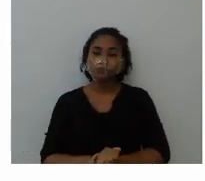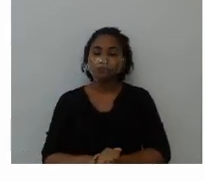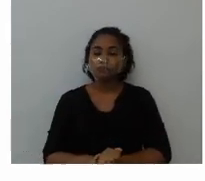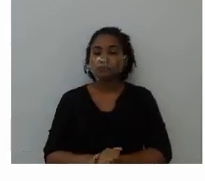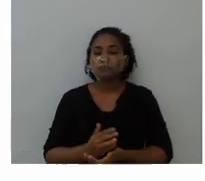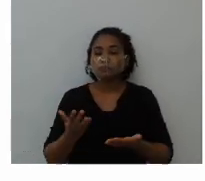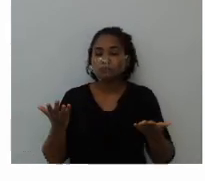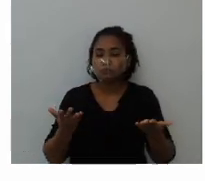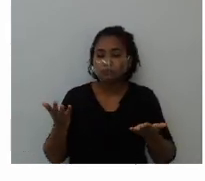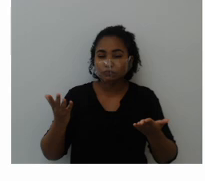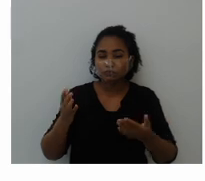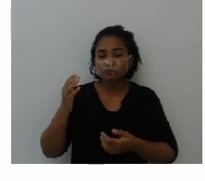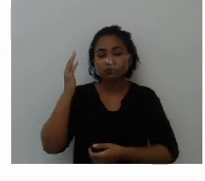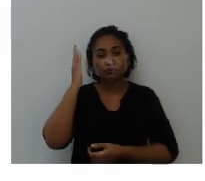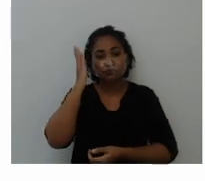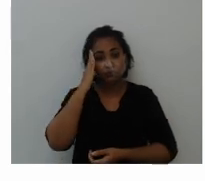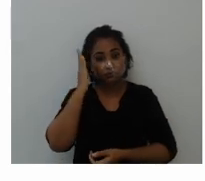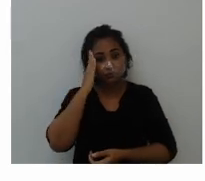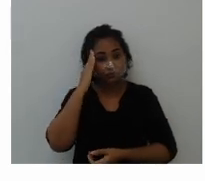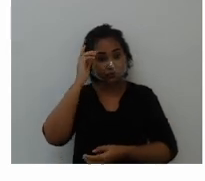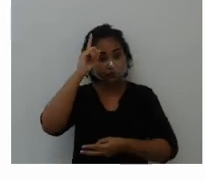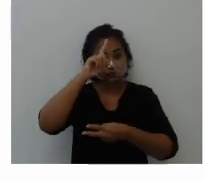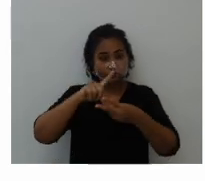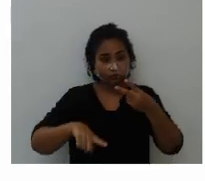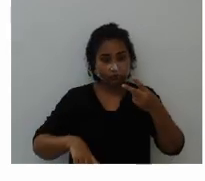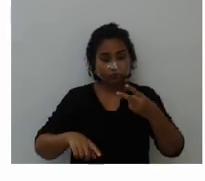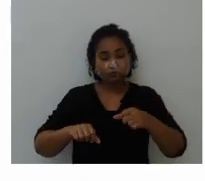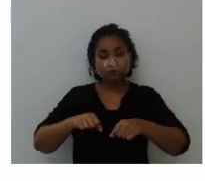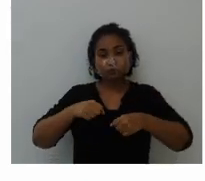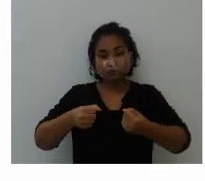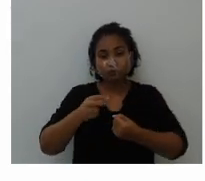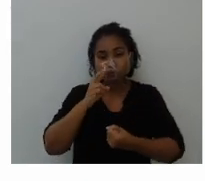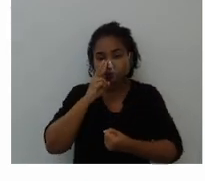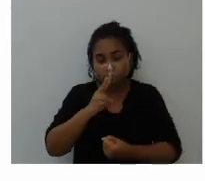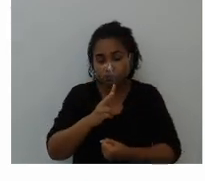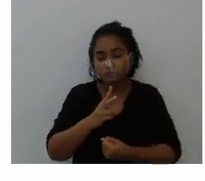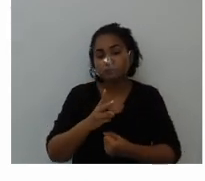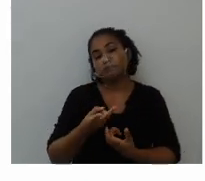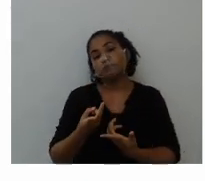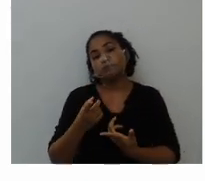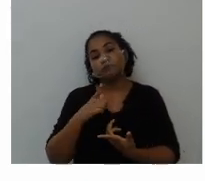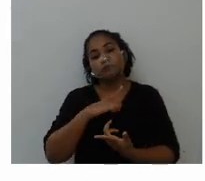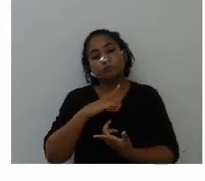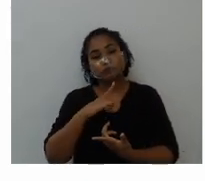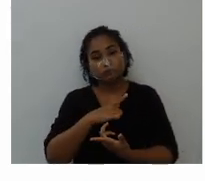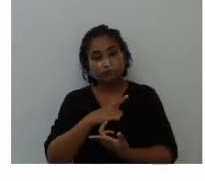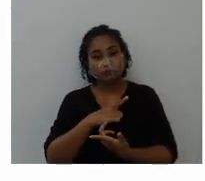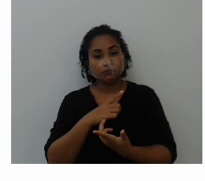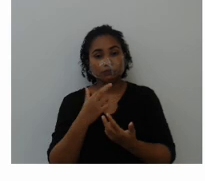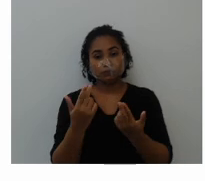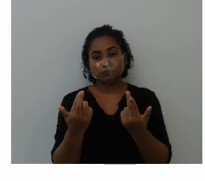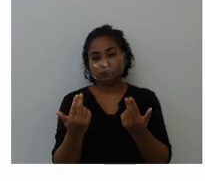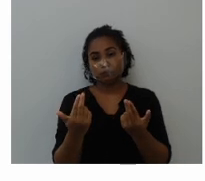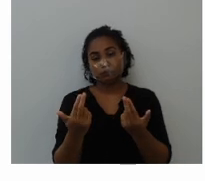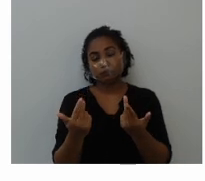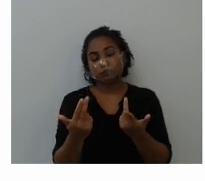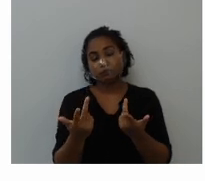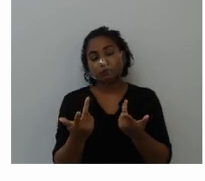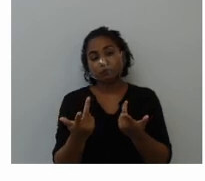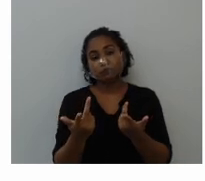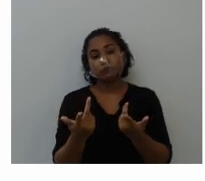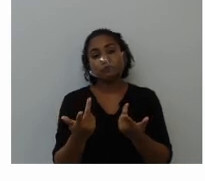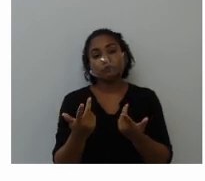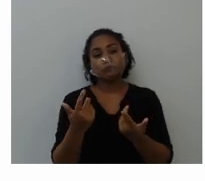agora que você tem o valor dessas duas forças, a gente vai igualar. Ó, a tração de C ela é igualada